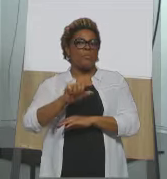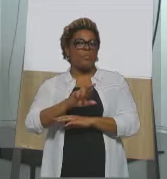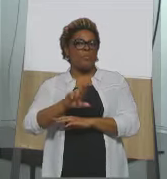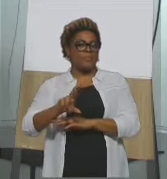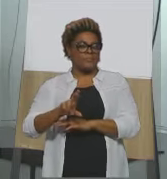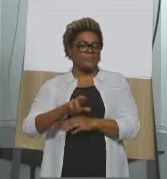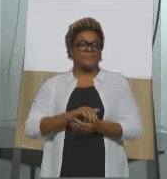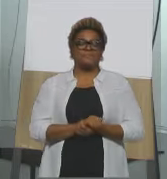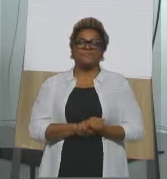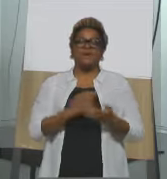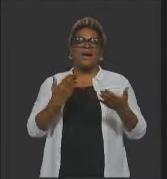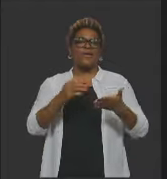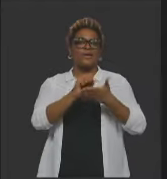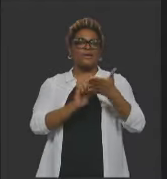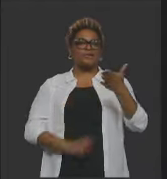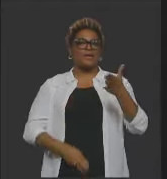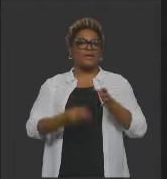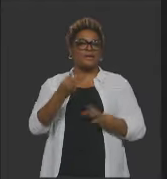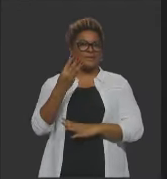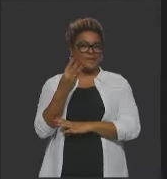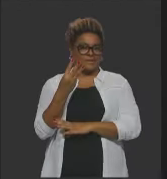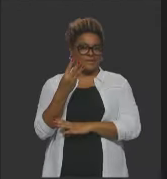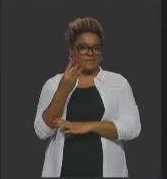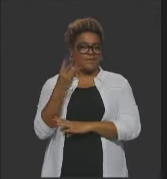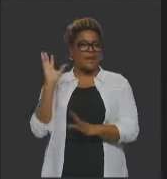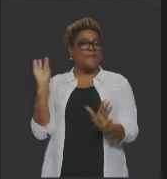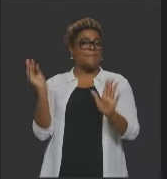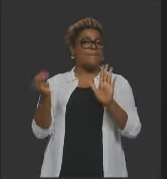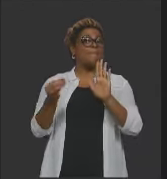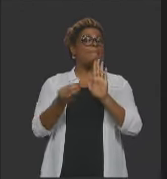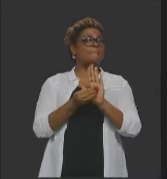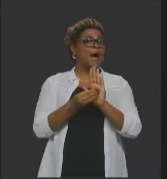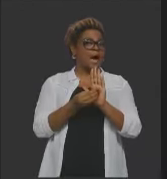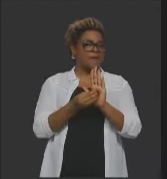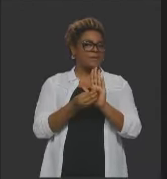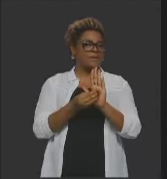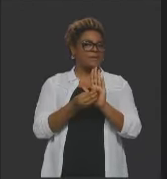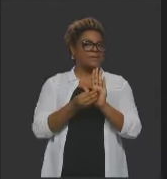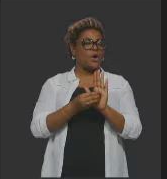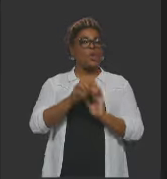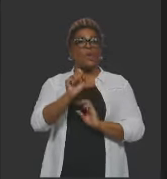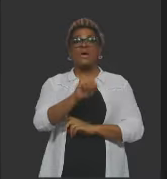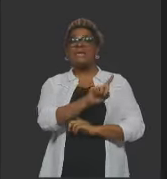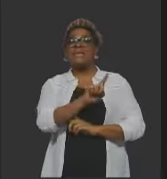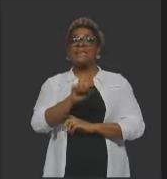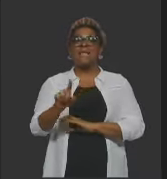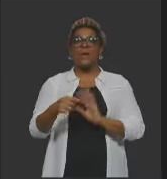alternativa 3. Assinale a alternativa que não apresenta uma função